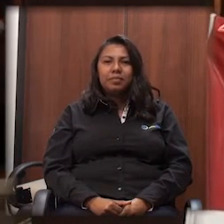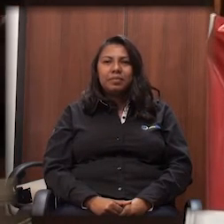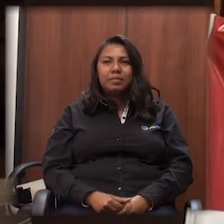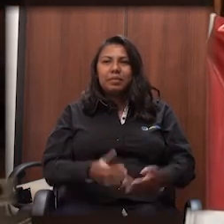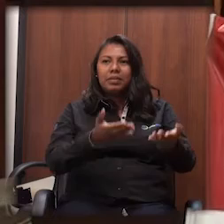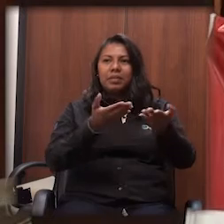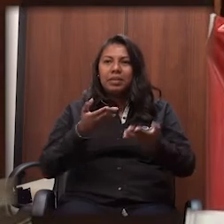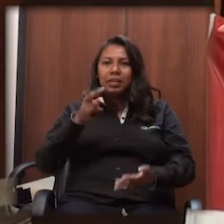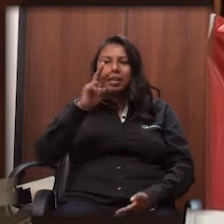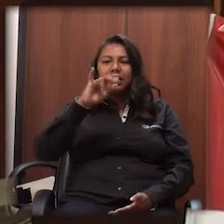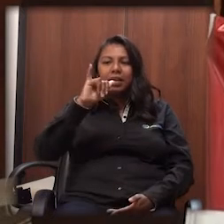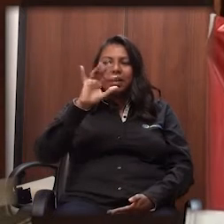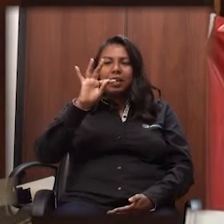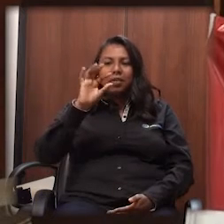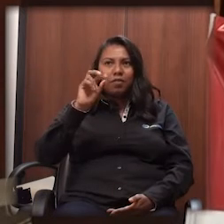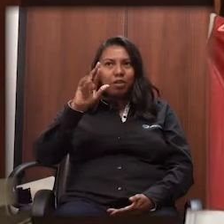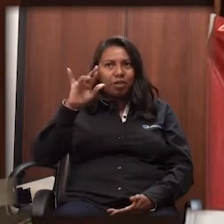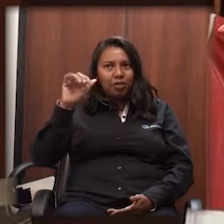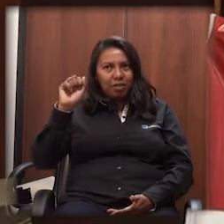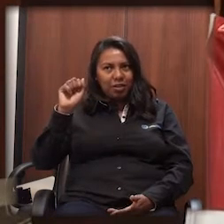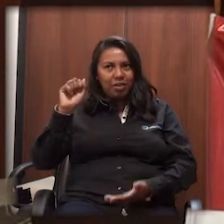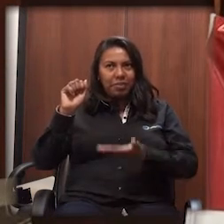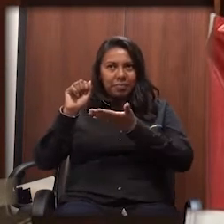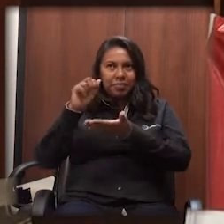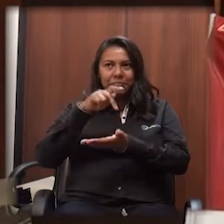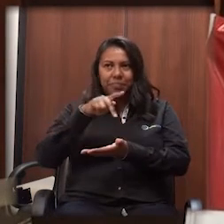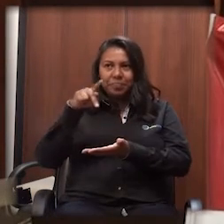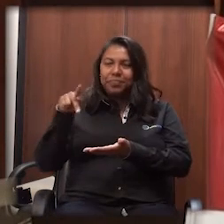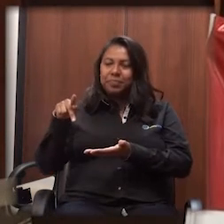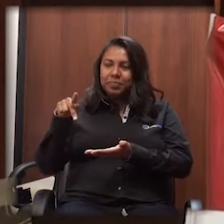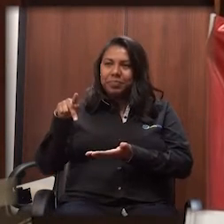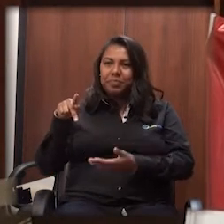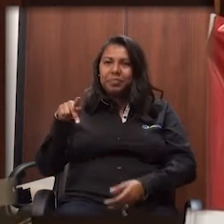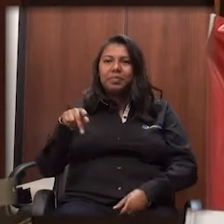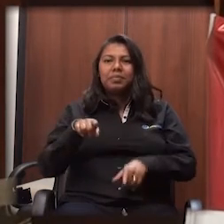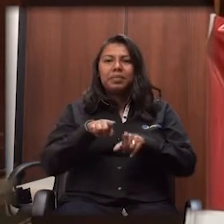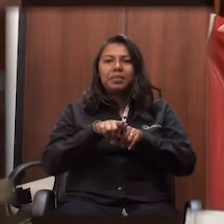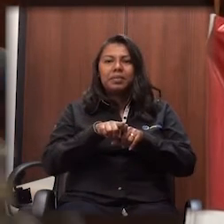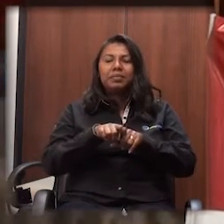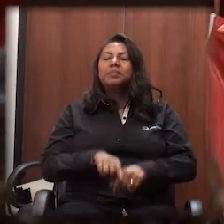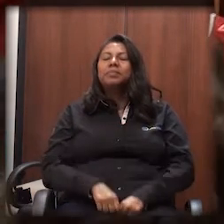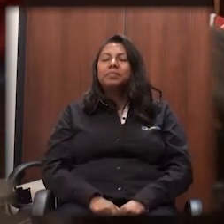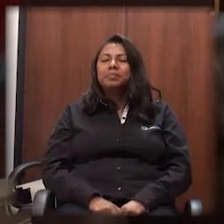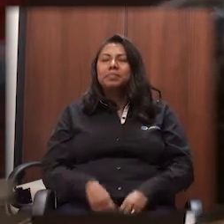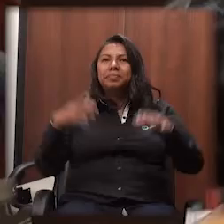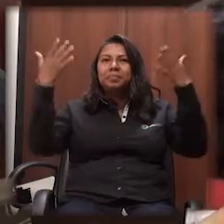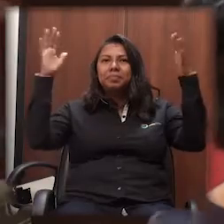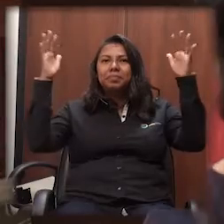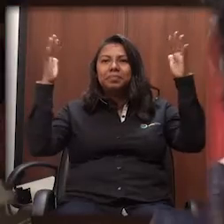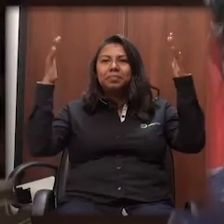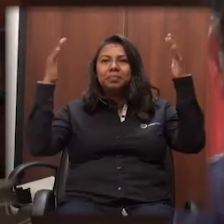Vitória Benevides, professora. Professora Maria Vitória Benevides.